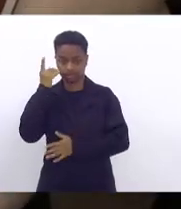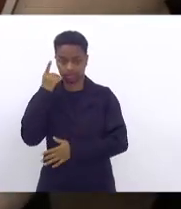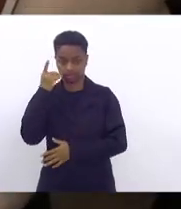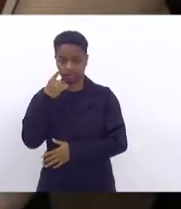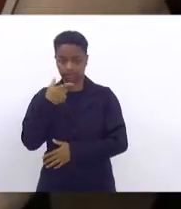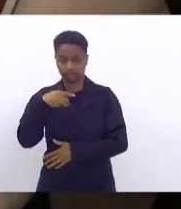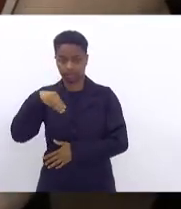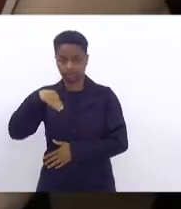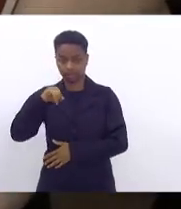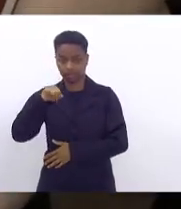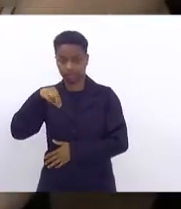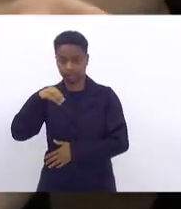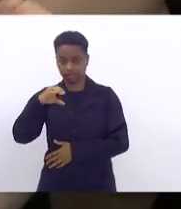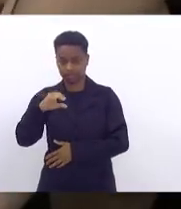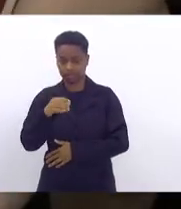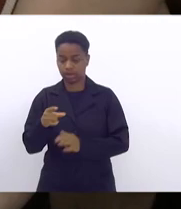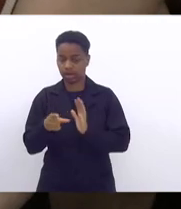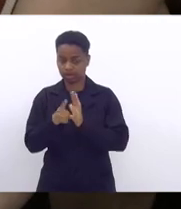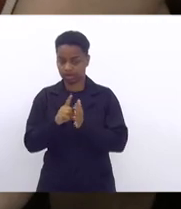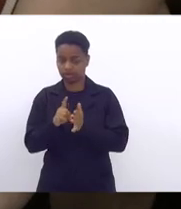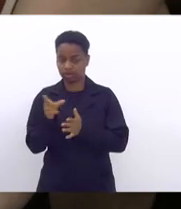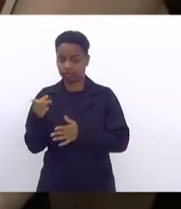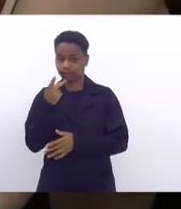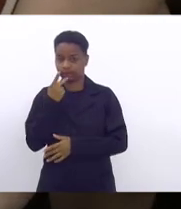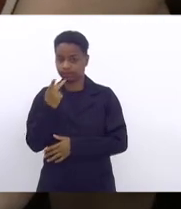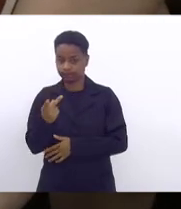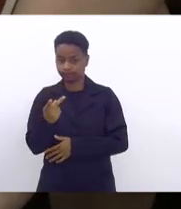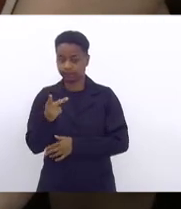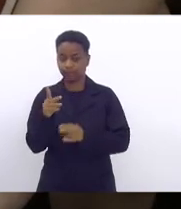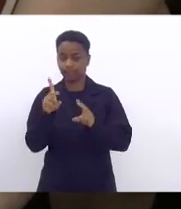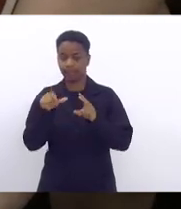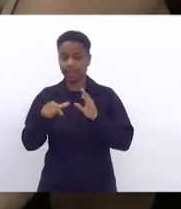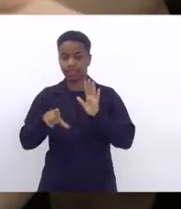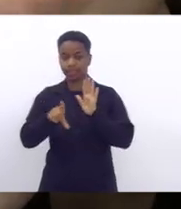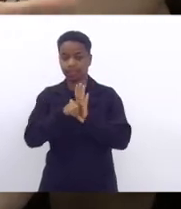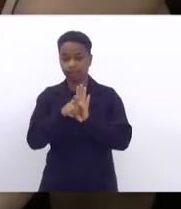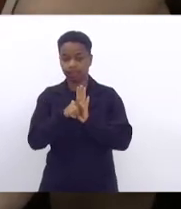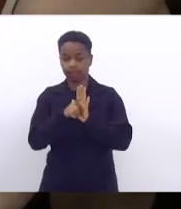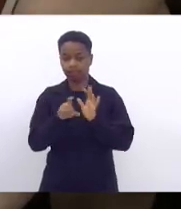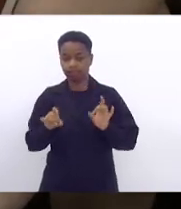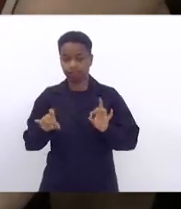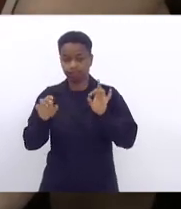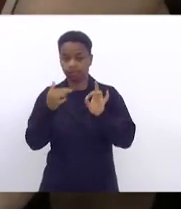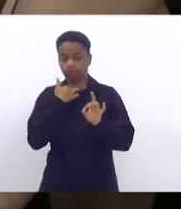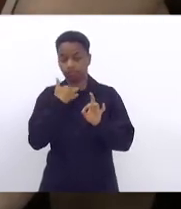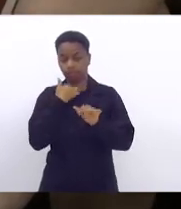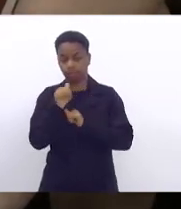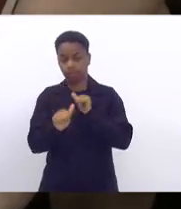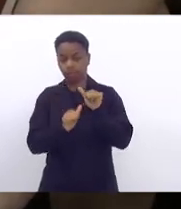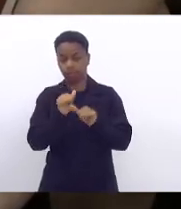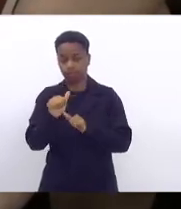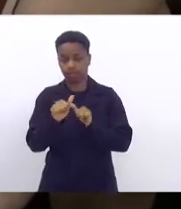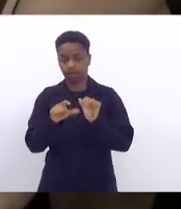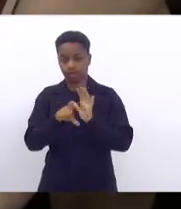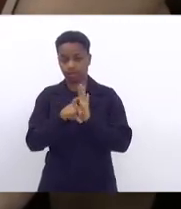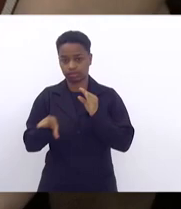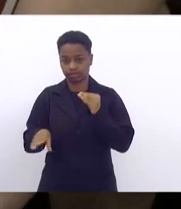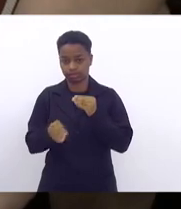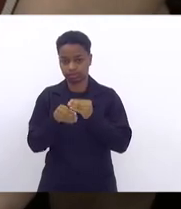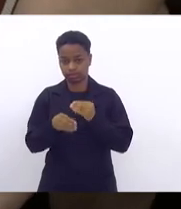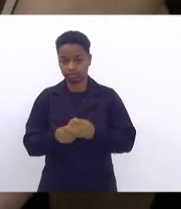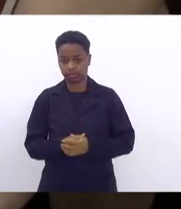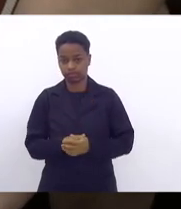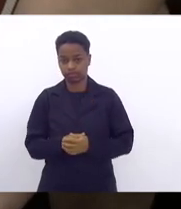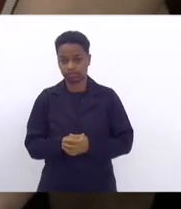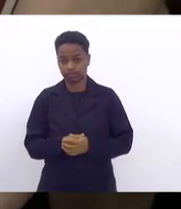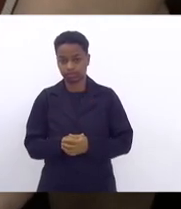Carlos Mink, levantar a questão que uma lei ordinária não podia modificar uma lei complementar.